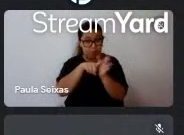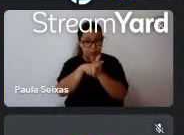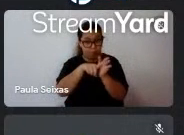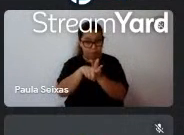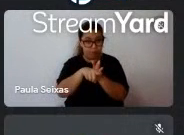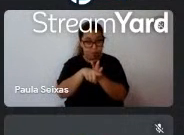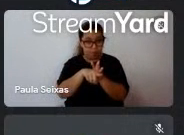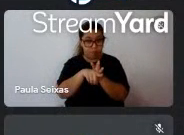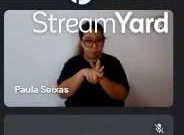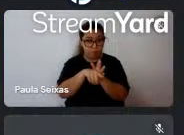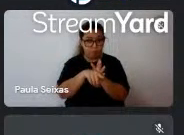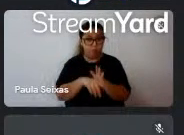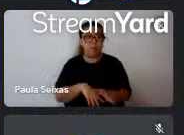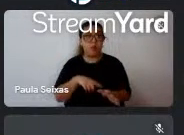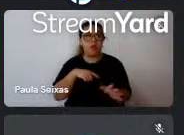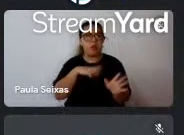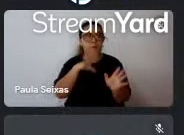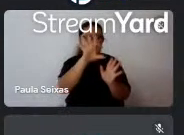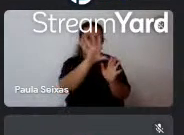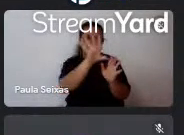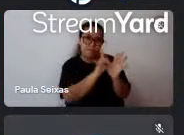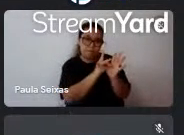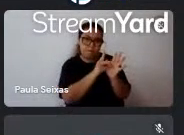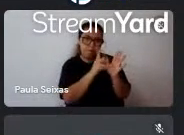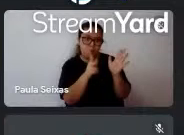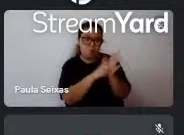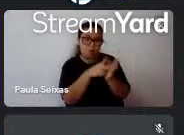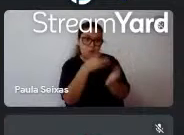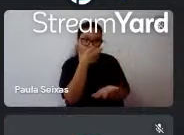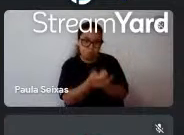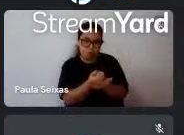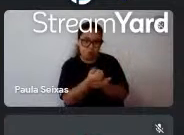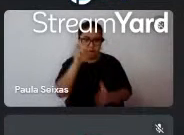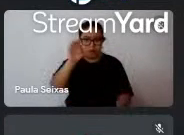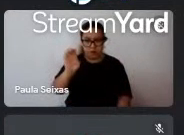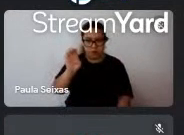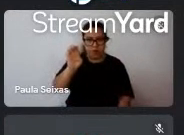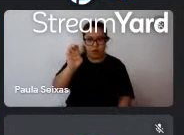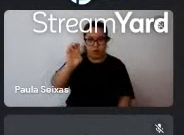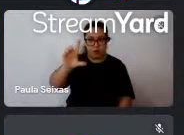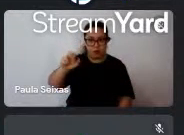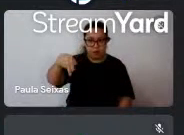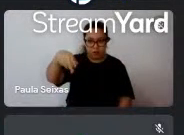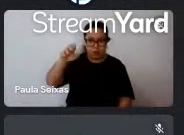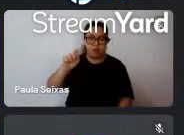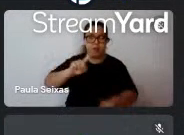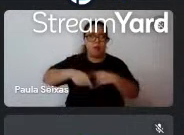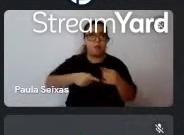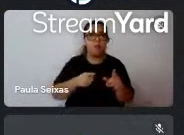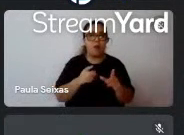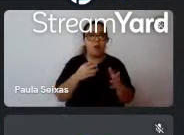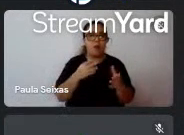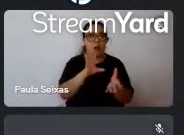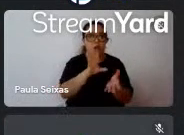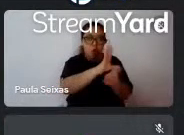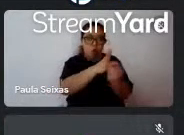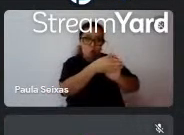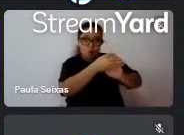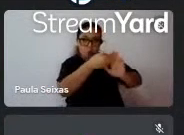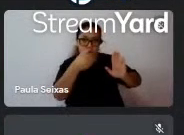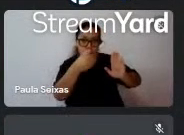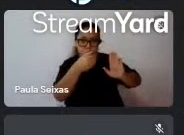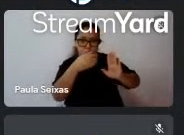vou retirar esses dados do ELAN, vou exportá-los em formato Excel. E